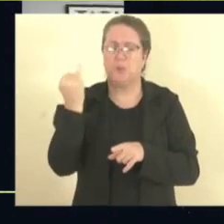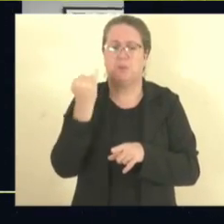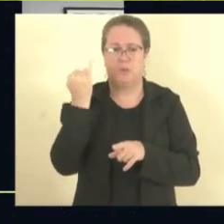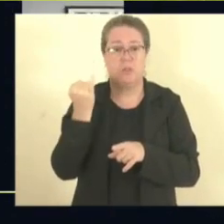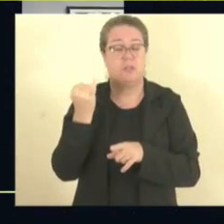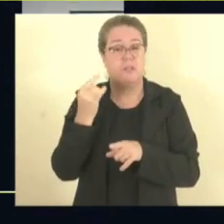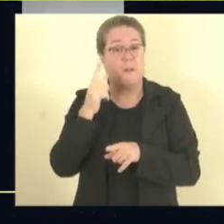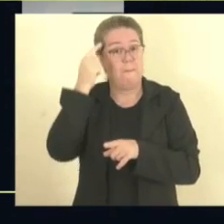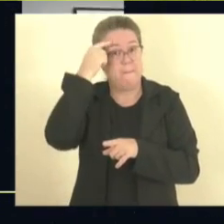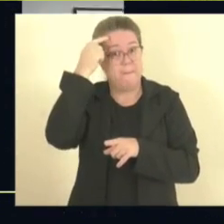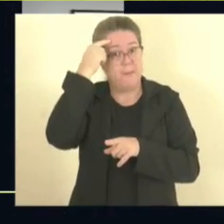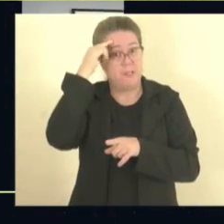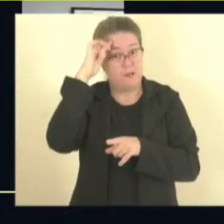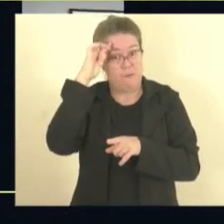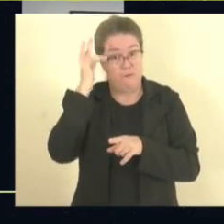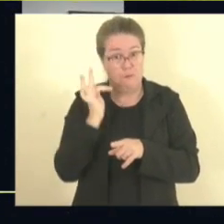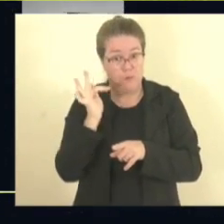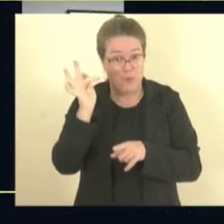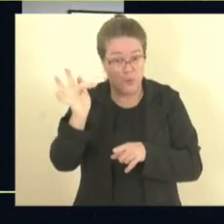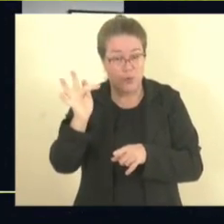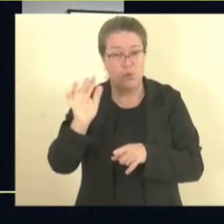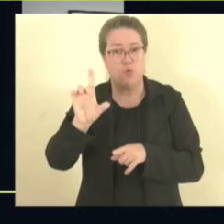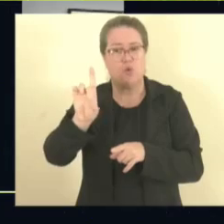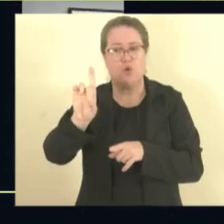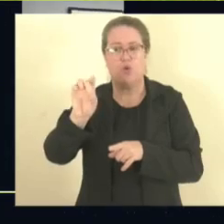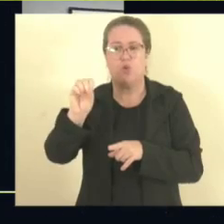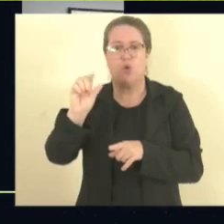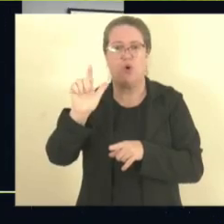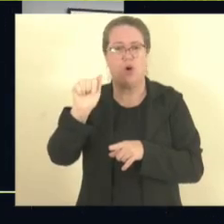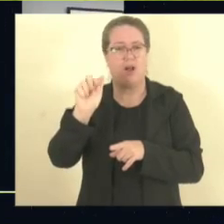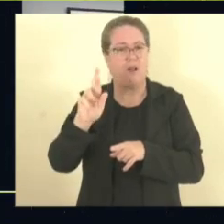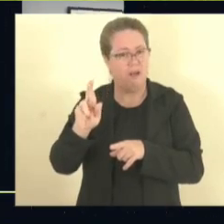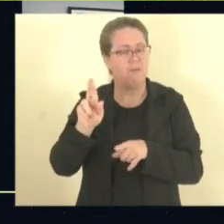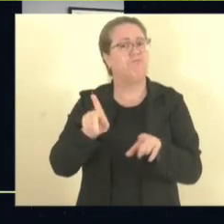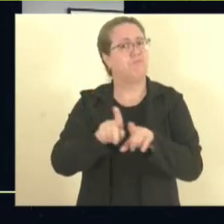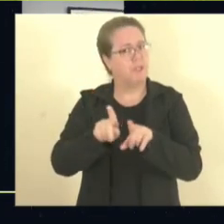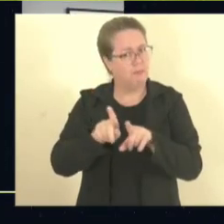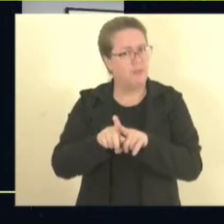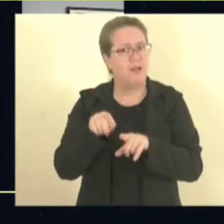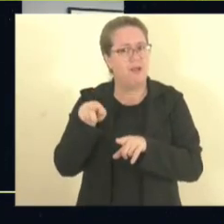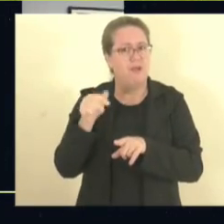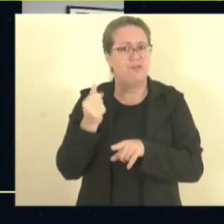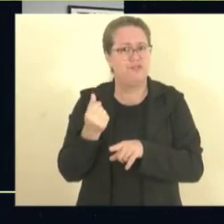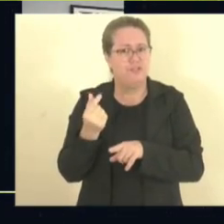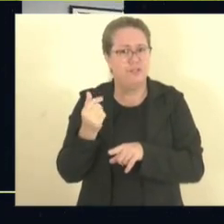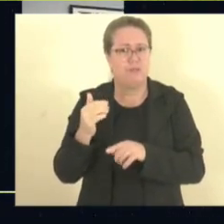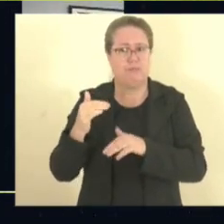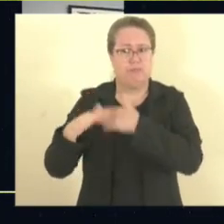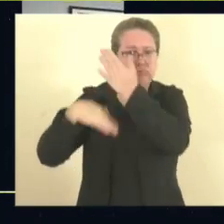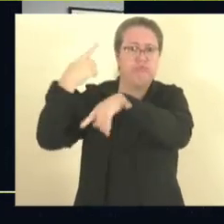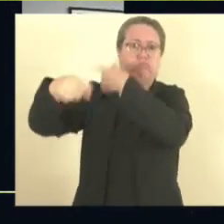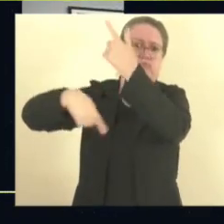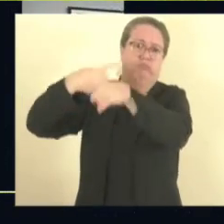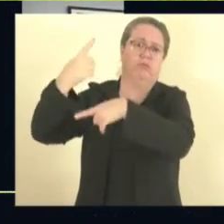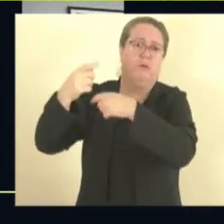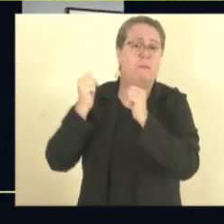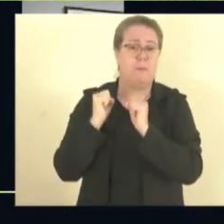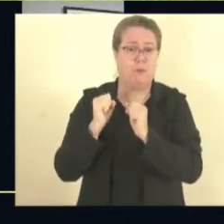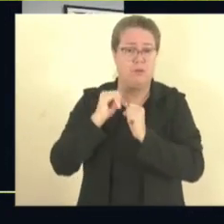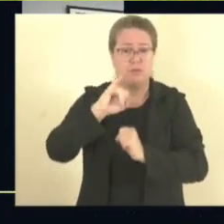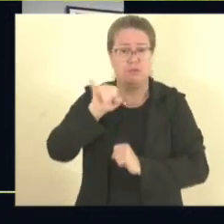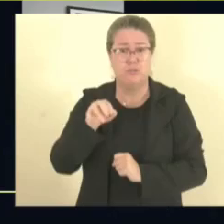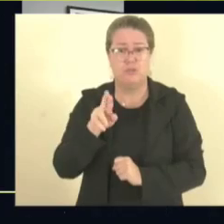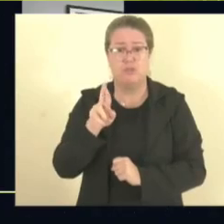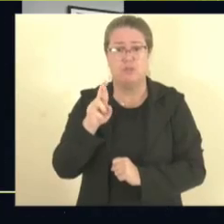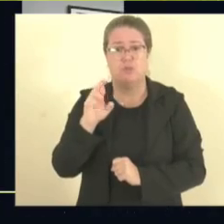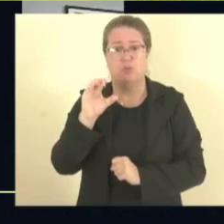nossa moeda. O tripé econômico já caiu, um trilhão de déficit já só nesse governo Lula, todas